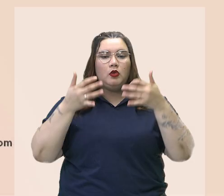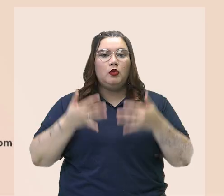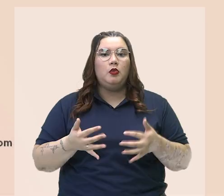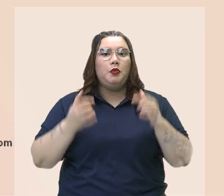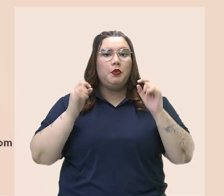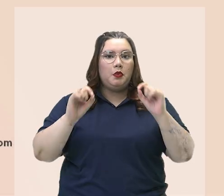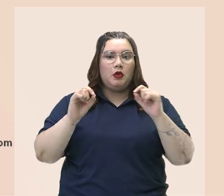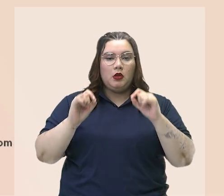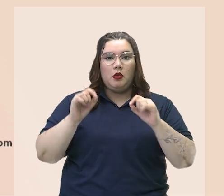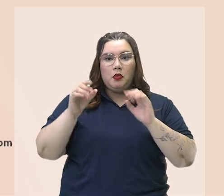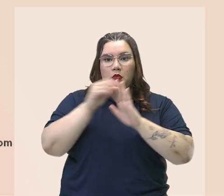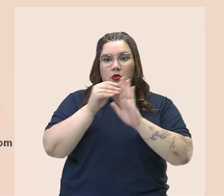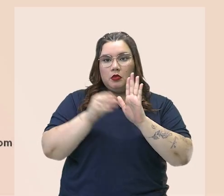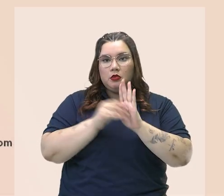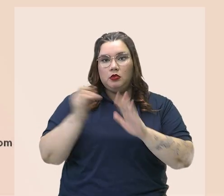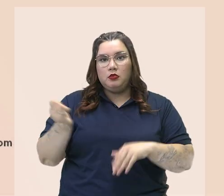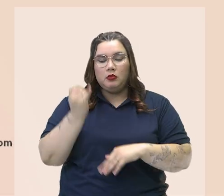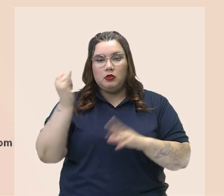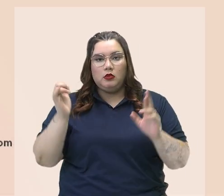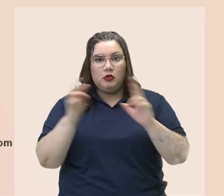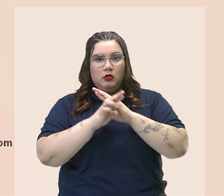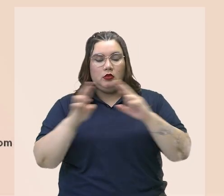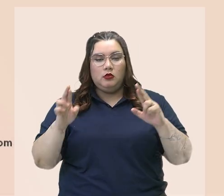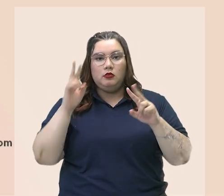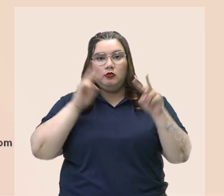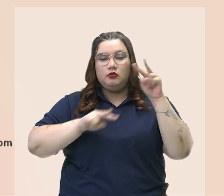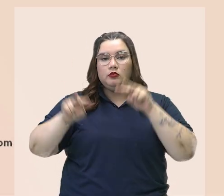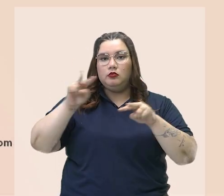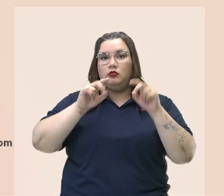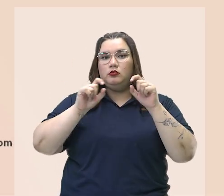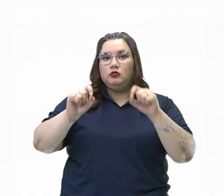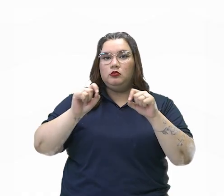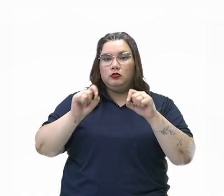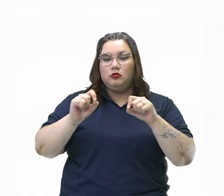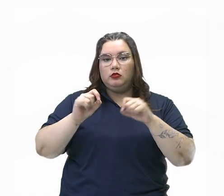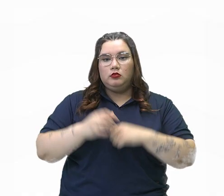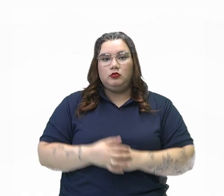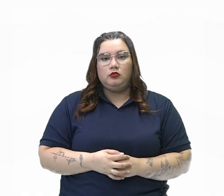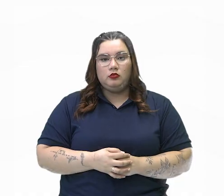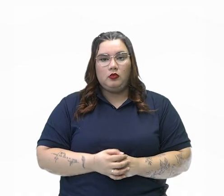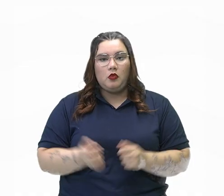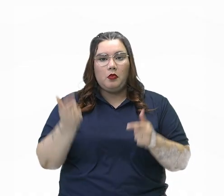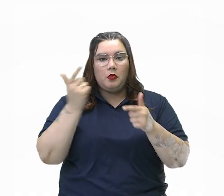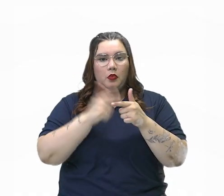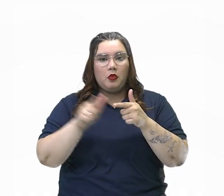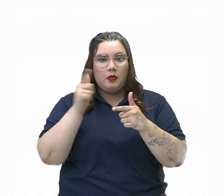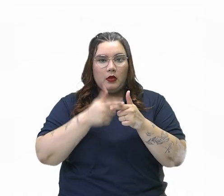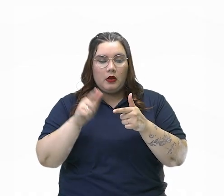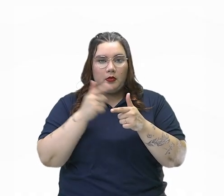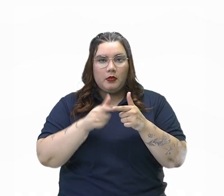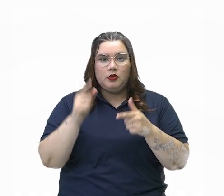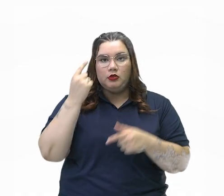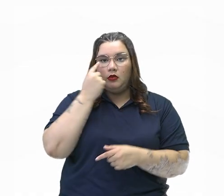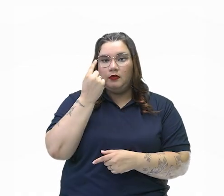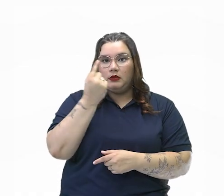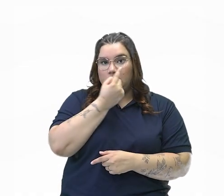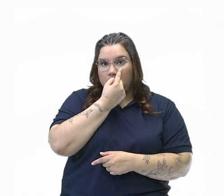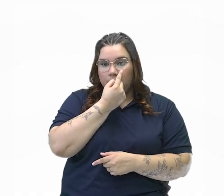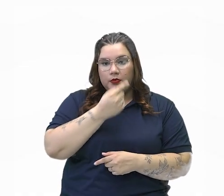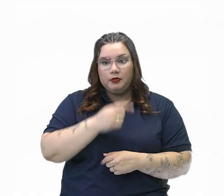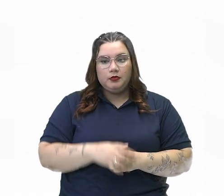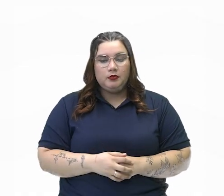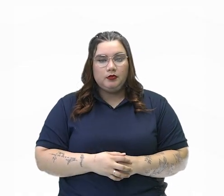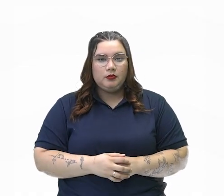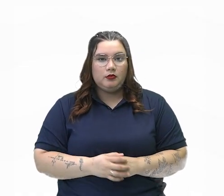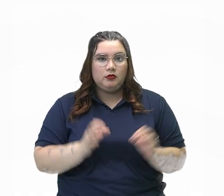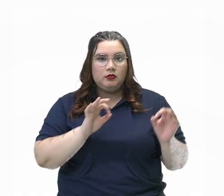muito importante relacionada aí com a visão, que são os defeitos da visão,